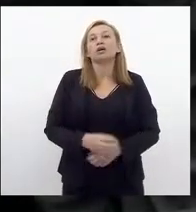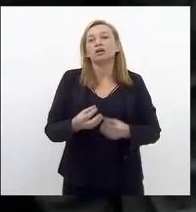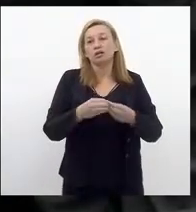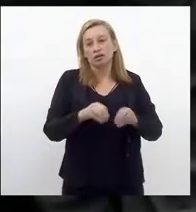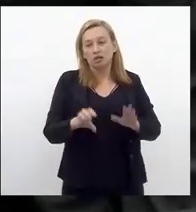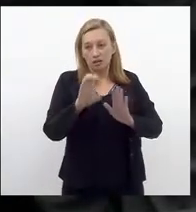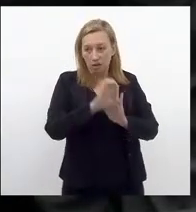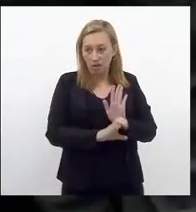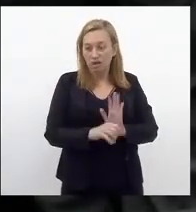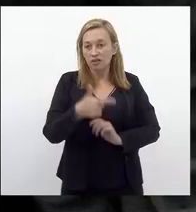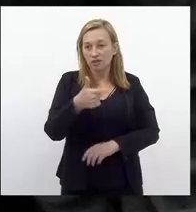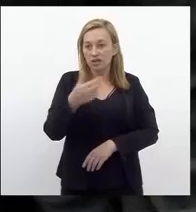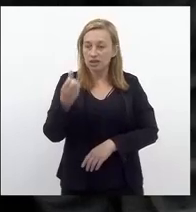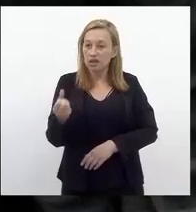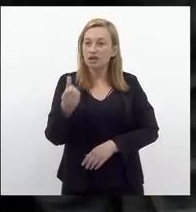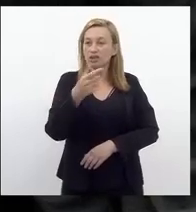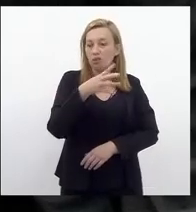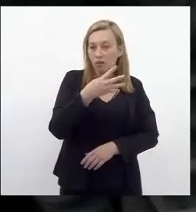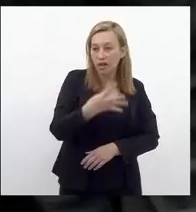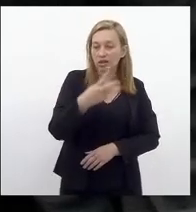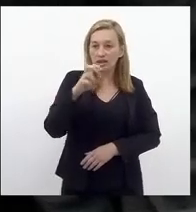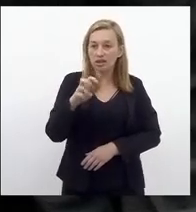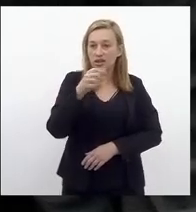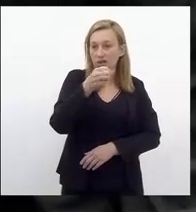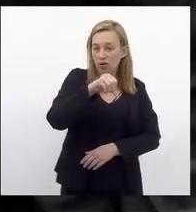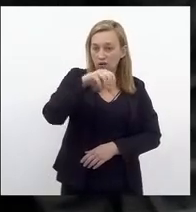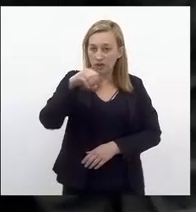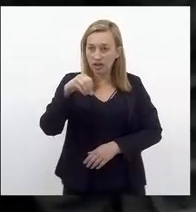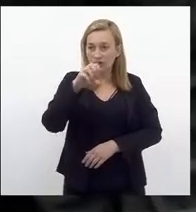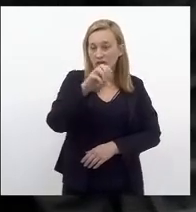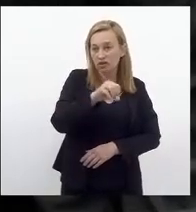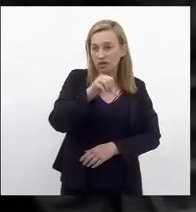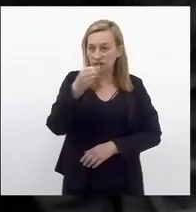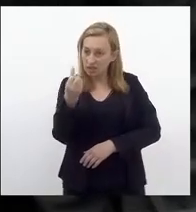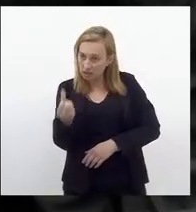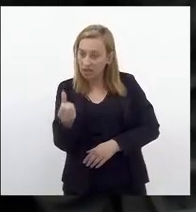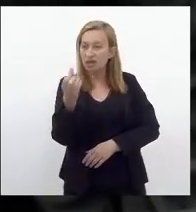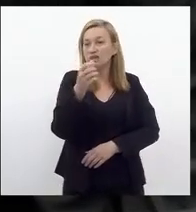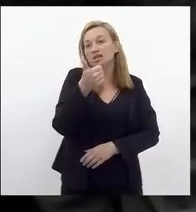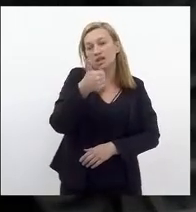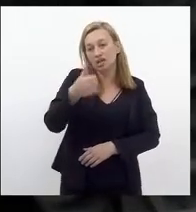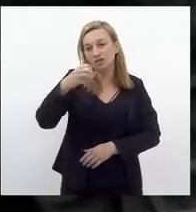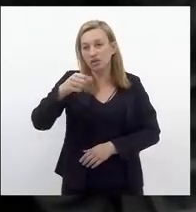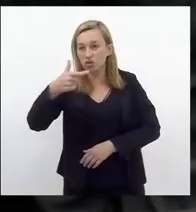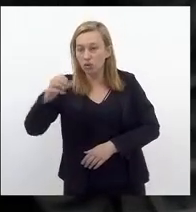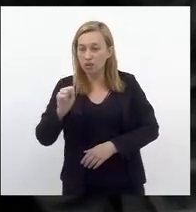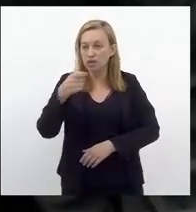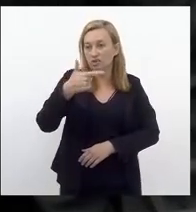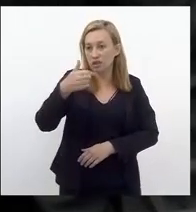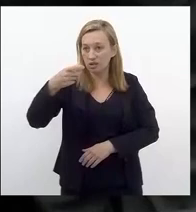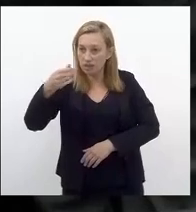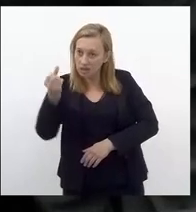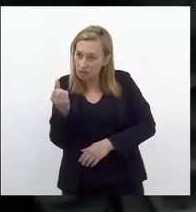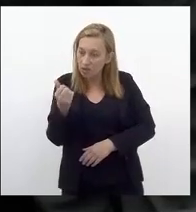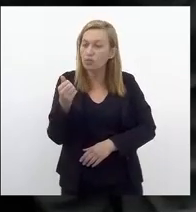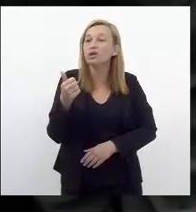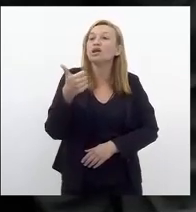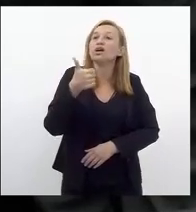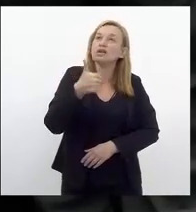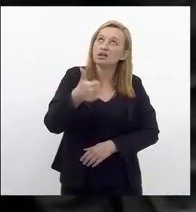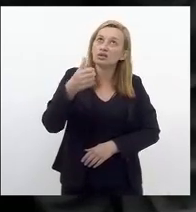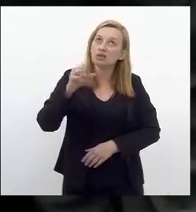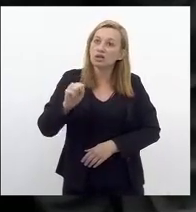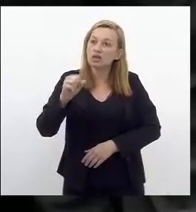prejudicadas as emendas 2645 70 90/96 128 157 161